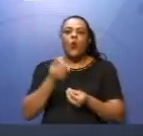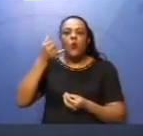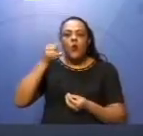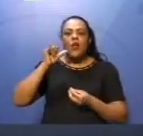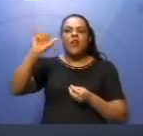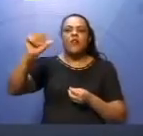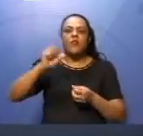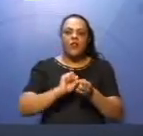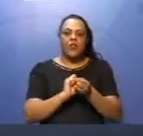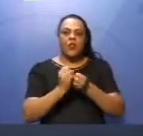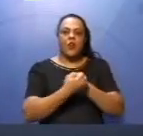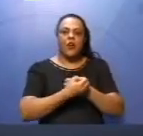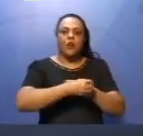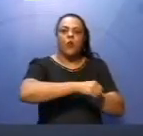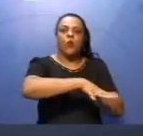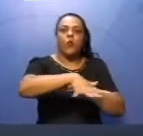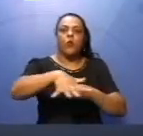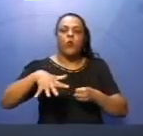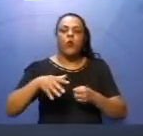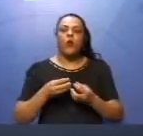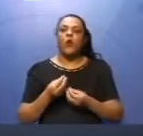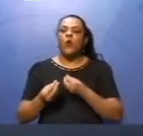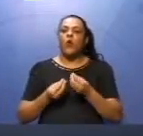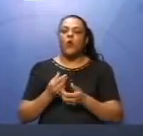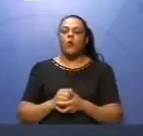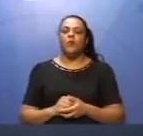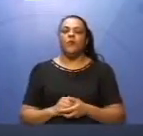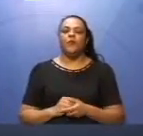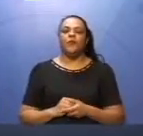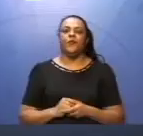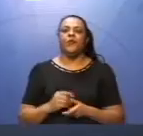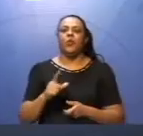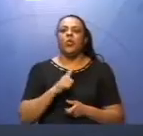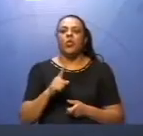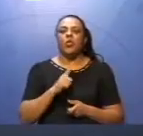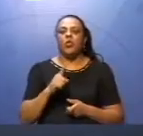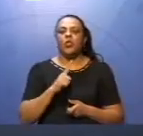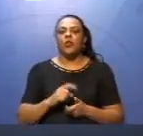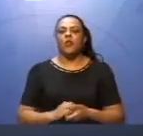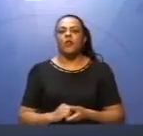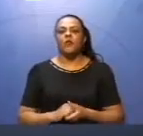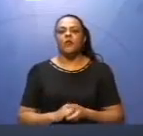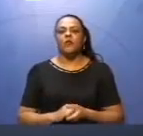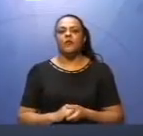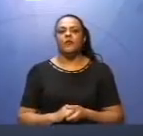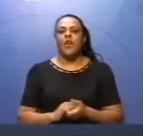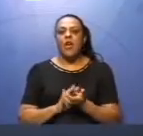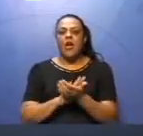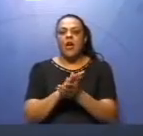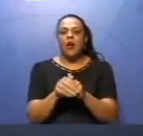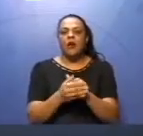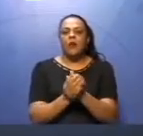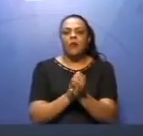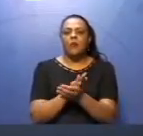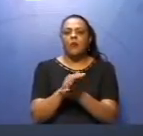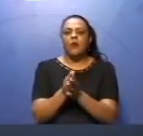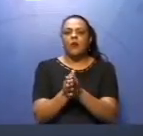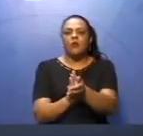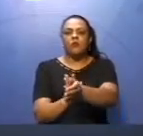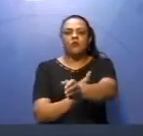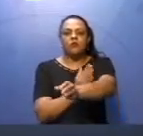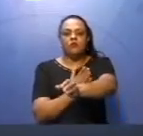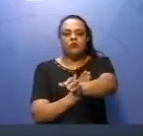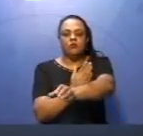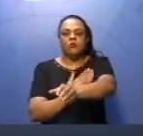com o vírus do Covid-19. Aqui nós temos lavar as mãos até a altura do